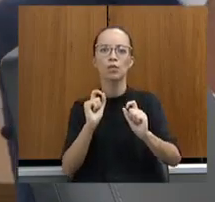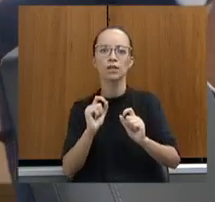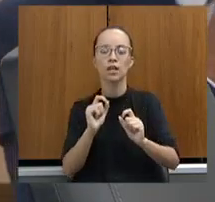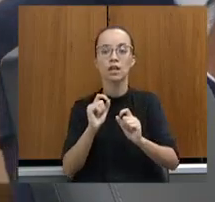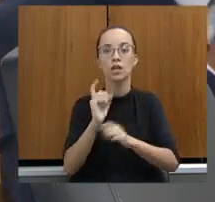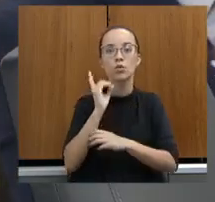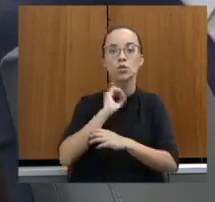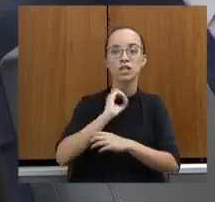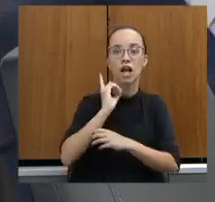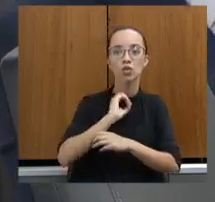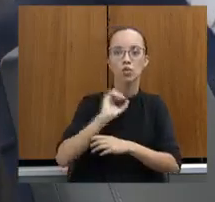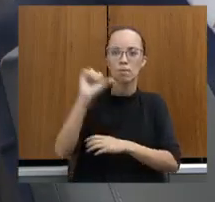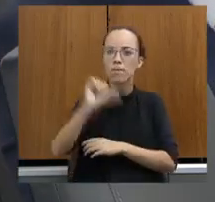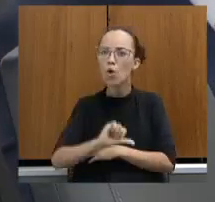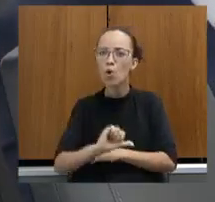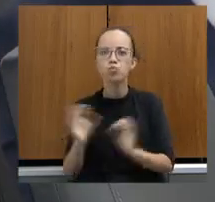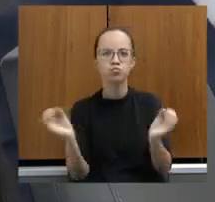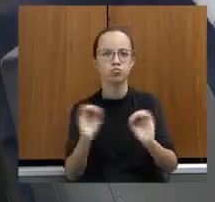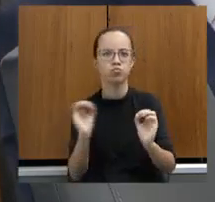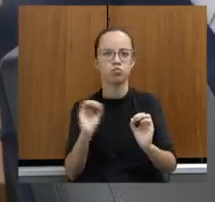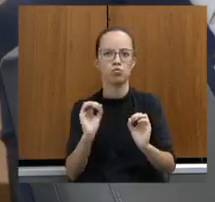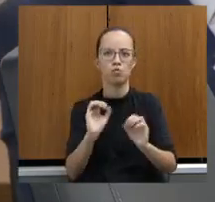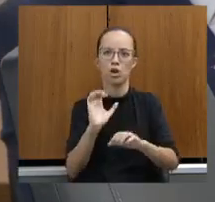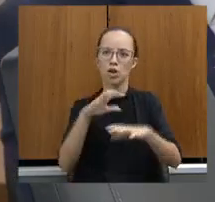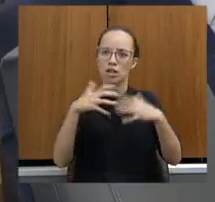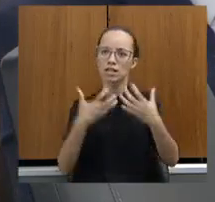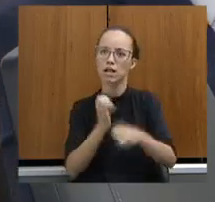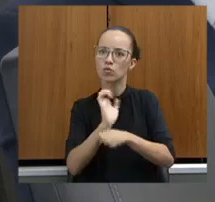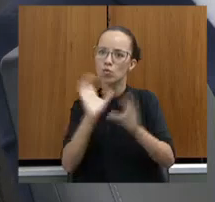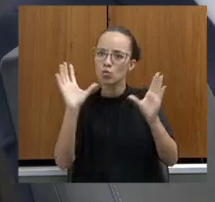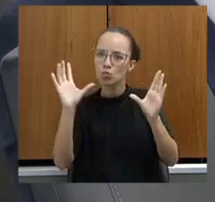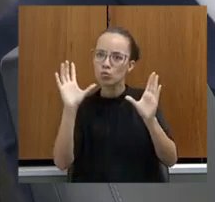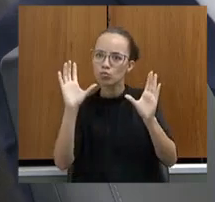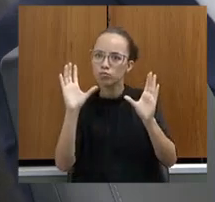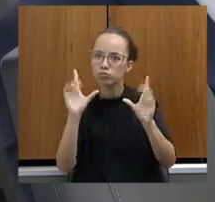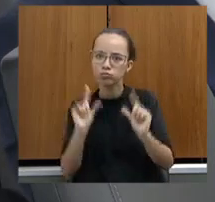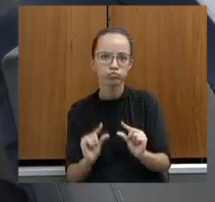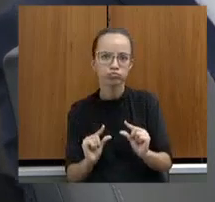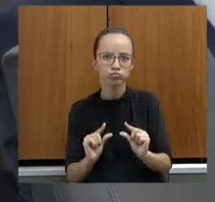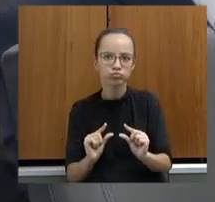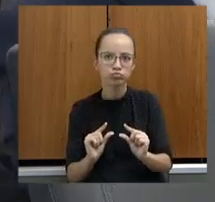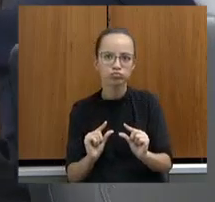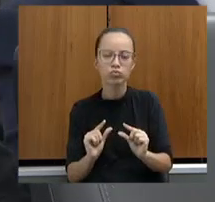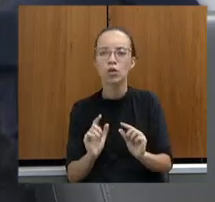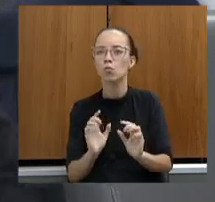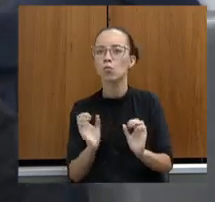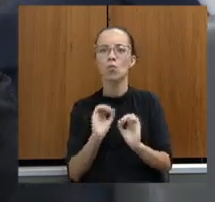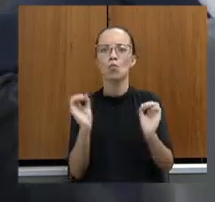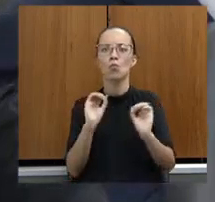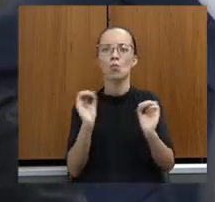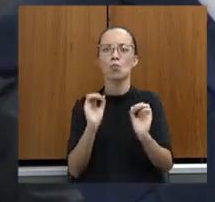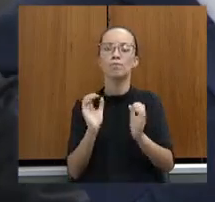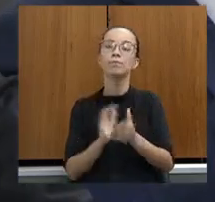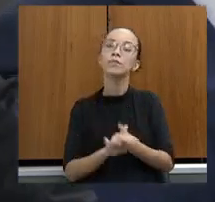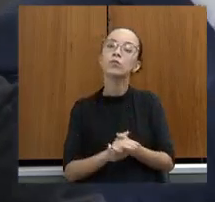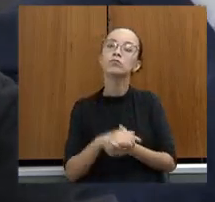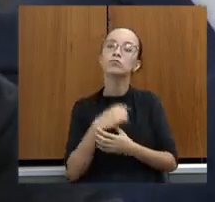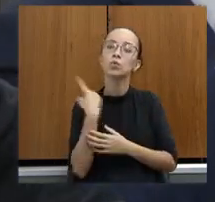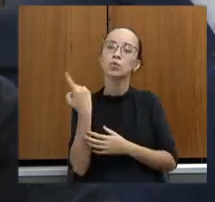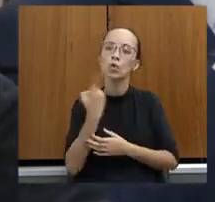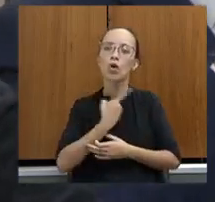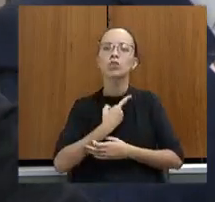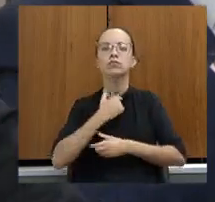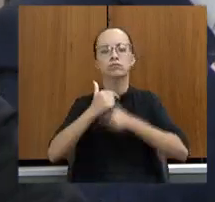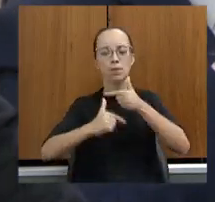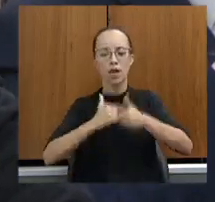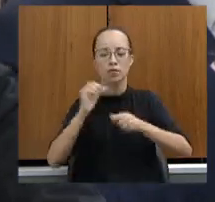regrediu reduziu ou diminuiu o investimento ou desenvolvimento então terminando essa legislatura a gente fica